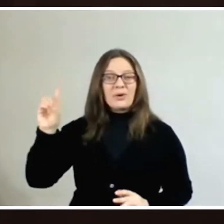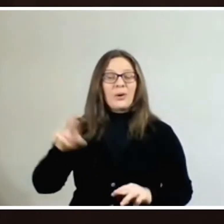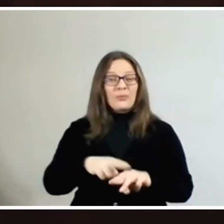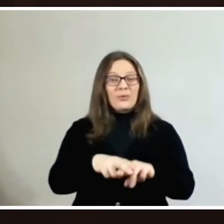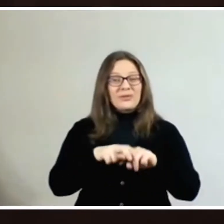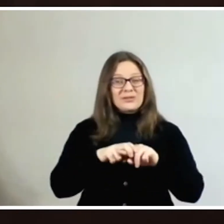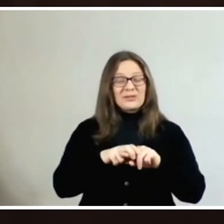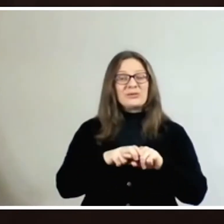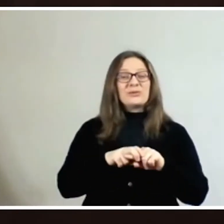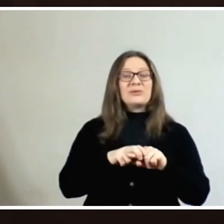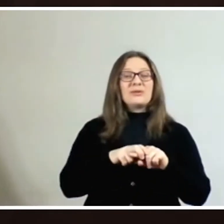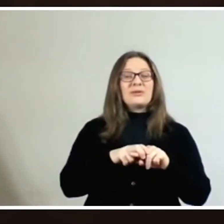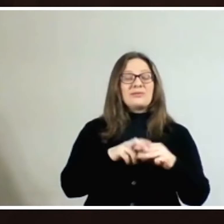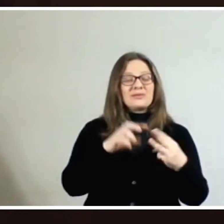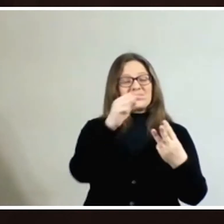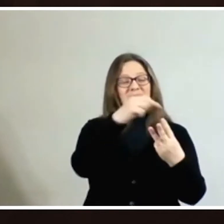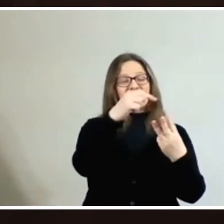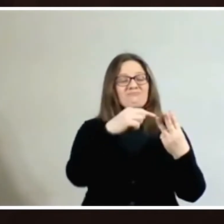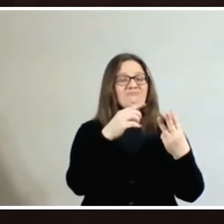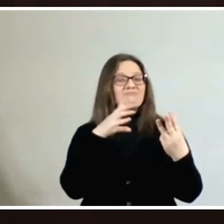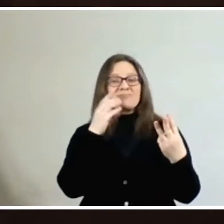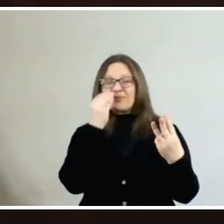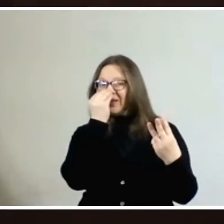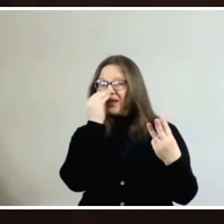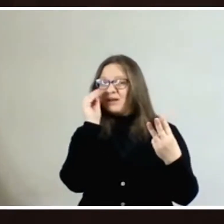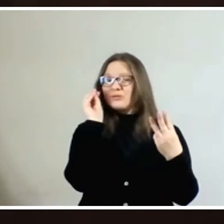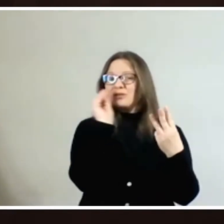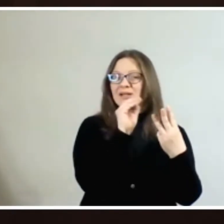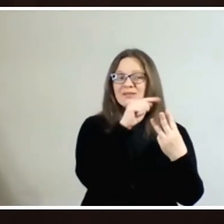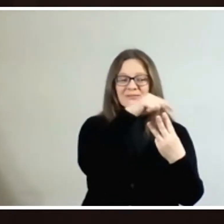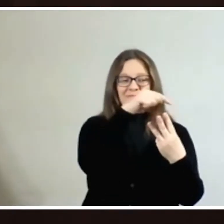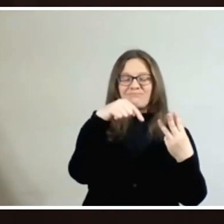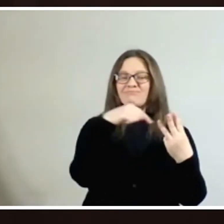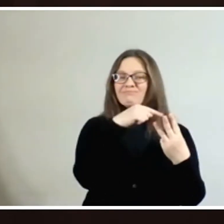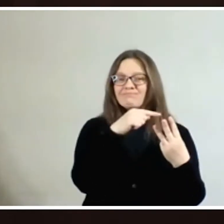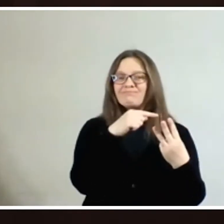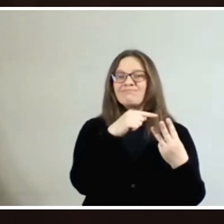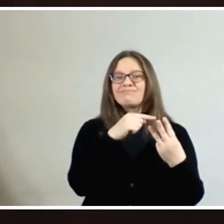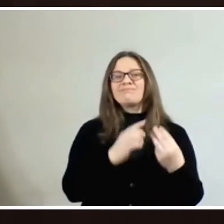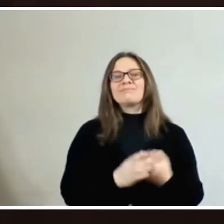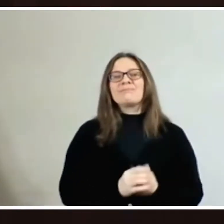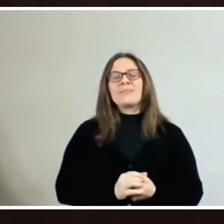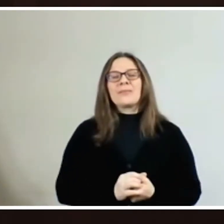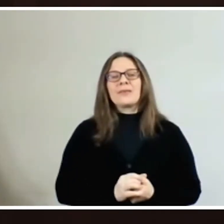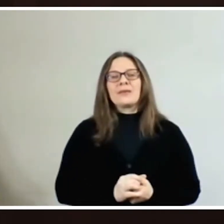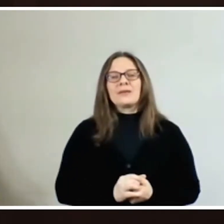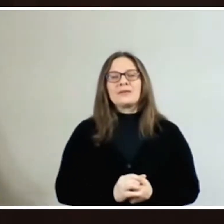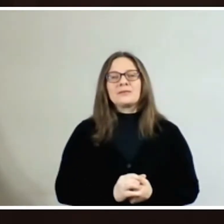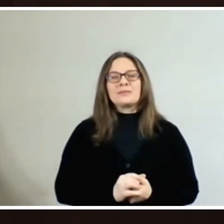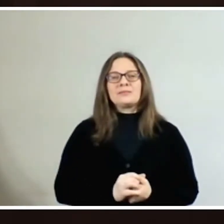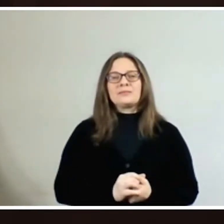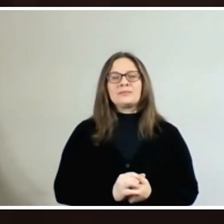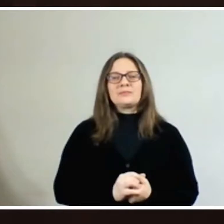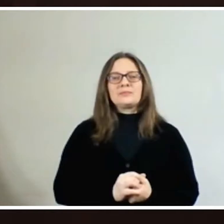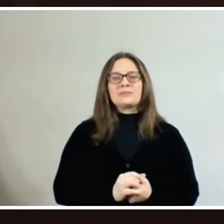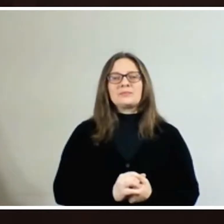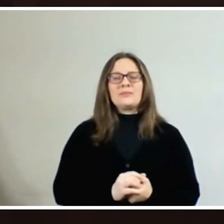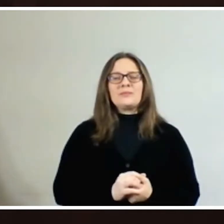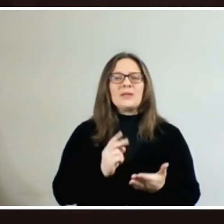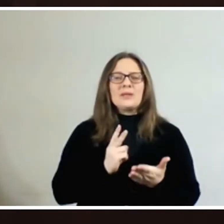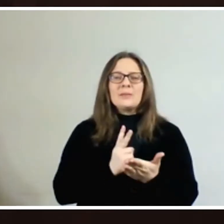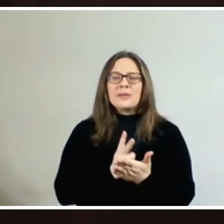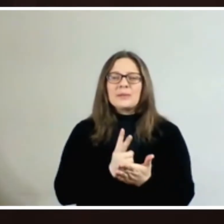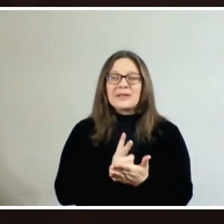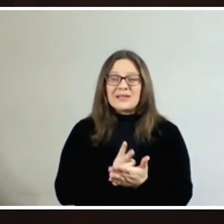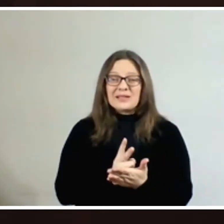Aquele que confessa o Filho tem igualmente o Pai, né? Permaneça em vós o que ouvistes